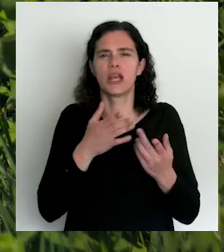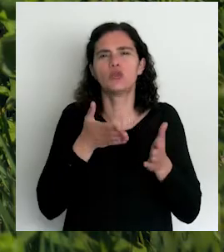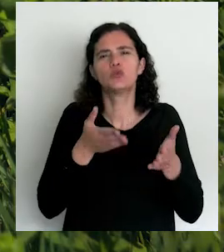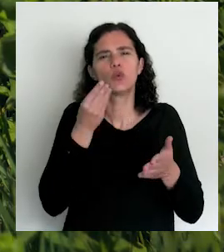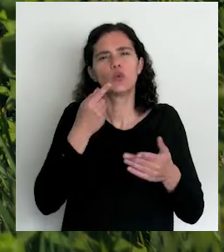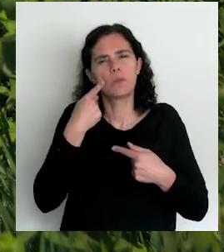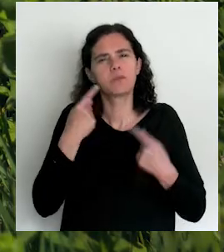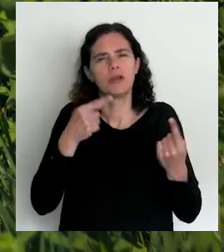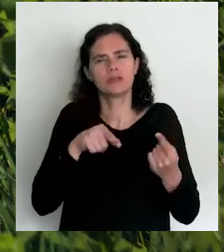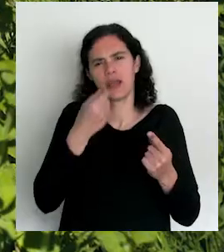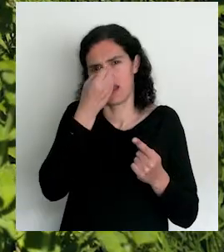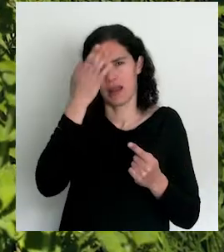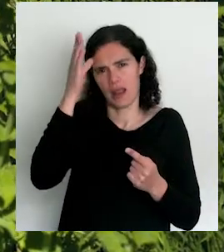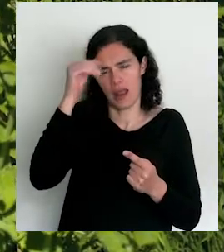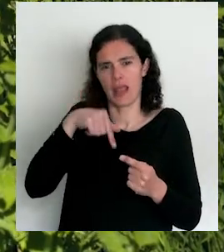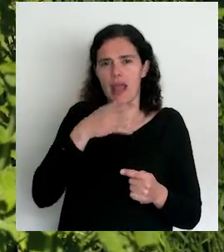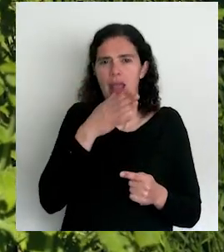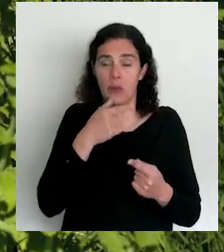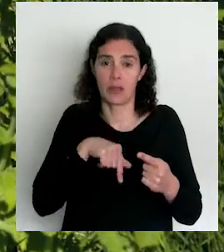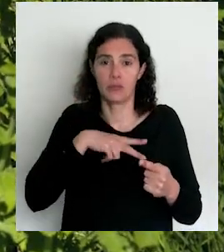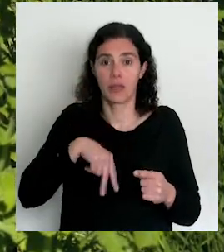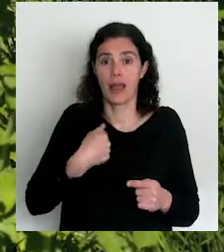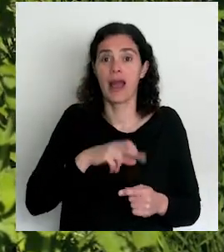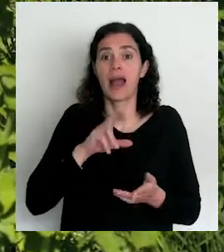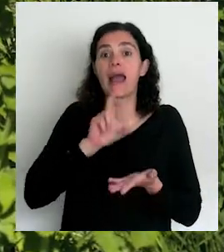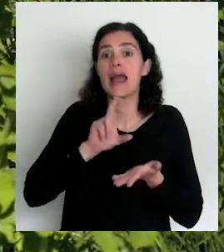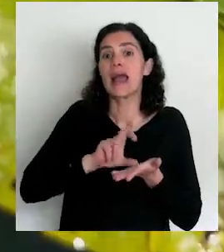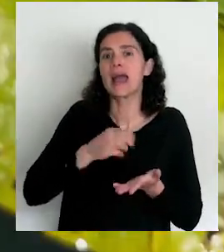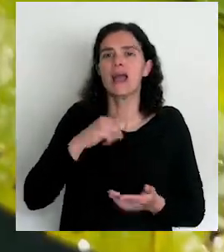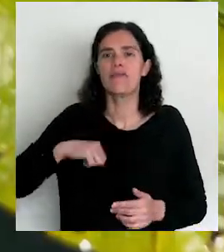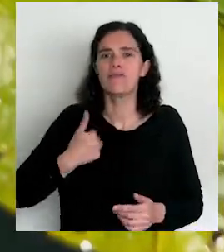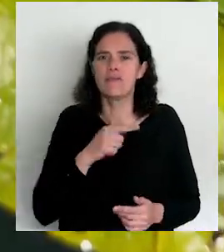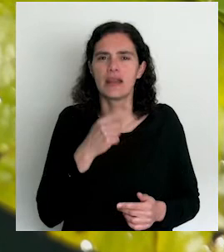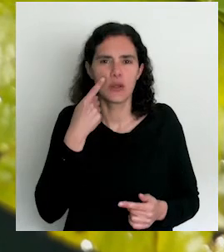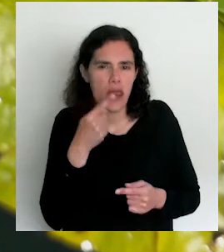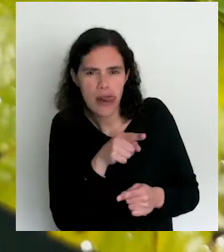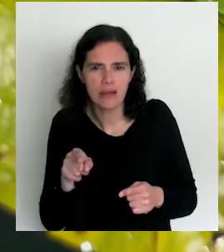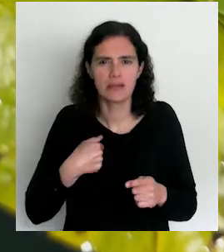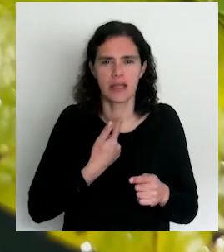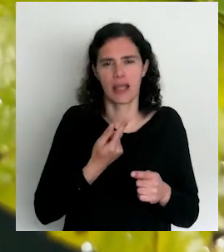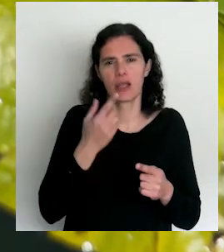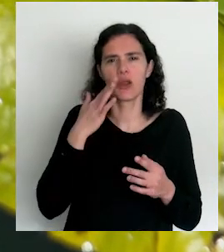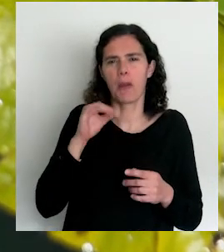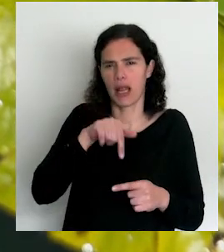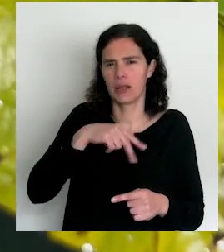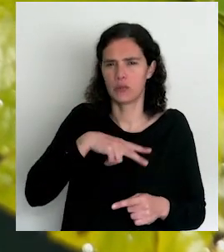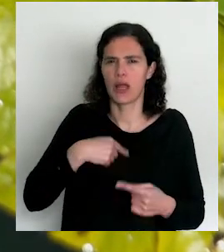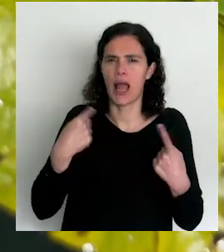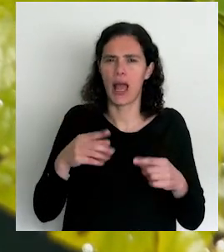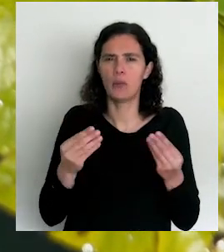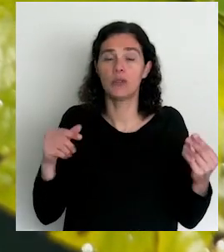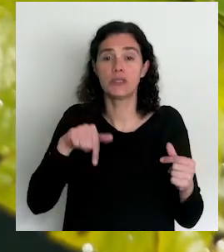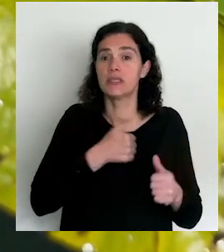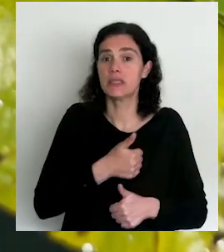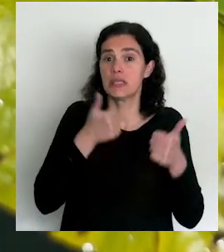espécies aquáticas que temos em Portugal. Temos aqui a rã verde a espreitar, a espécie de anfíbio mais comum em Portugal, mas que curiosamente dentro